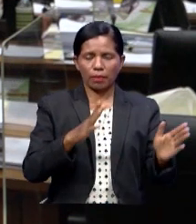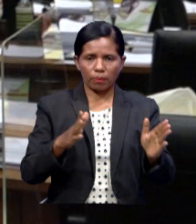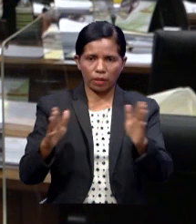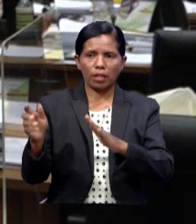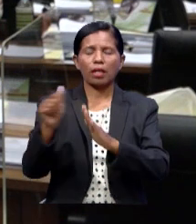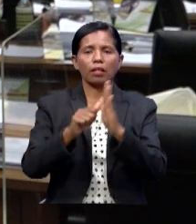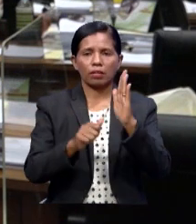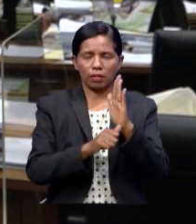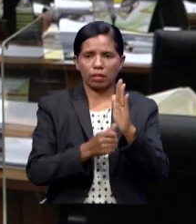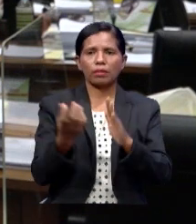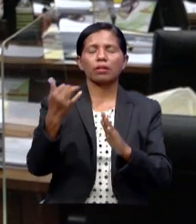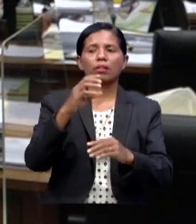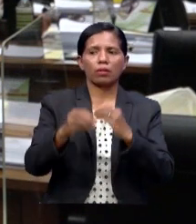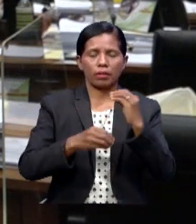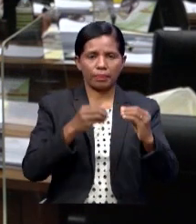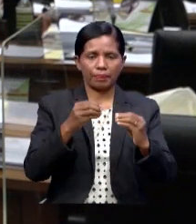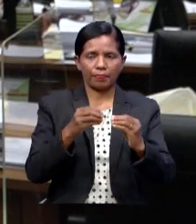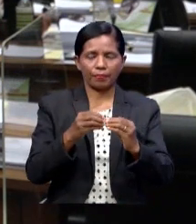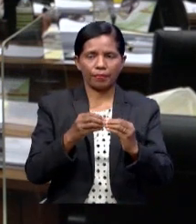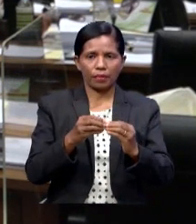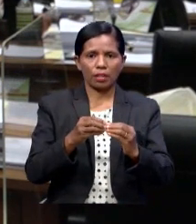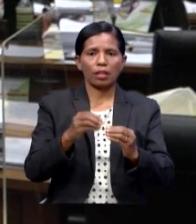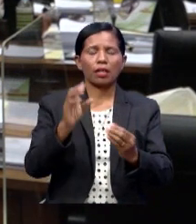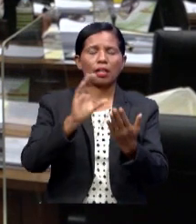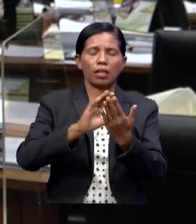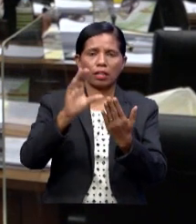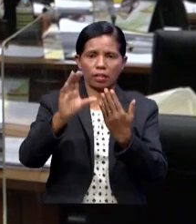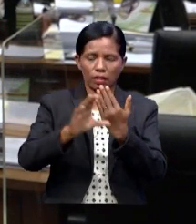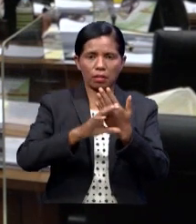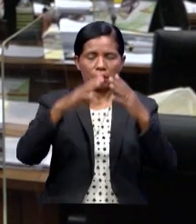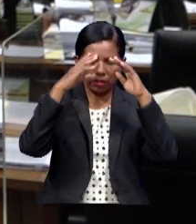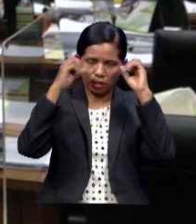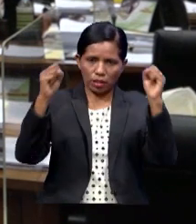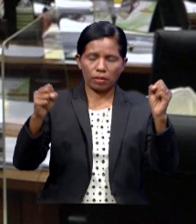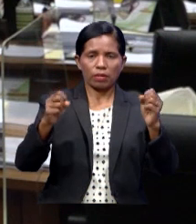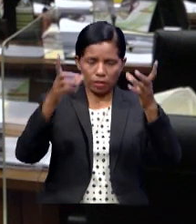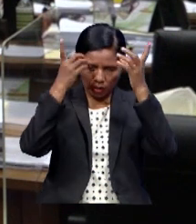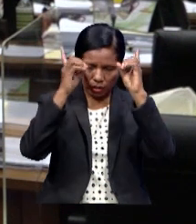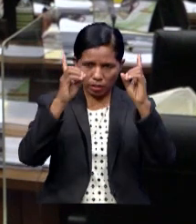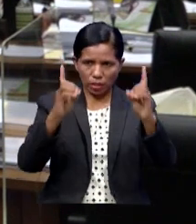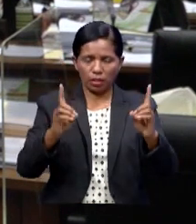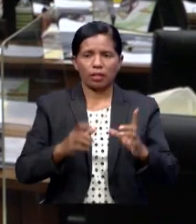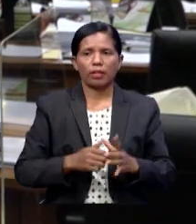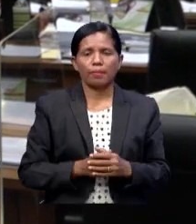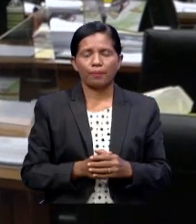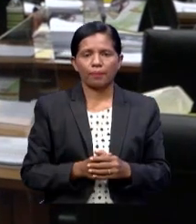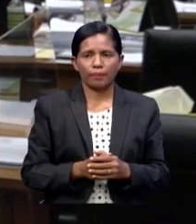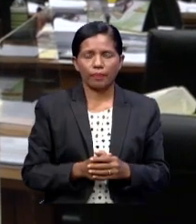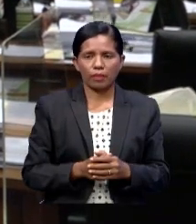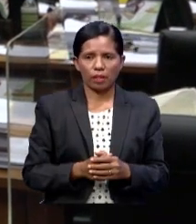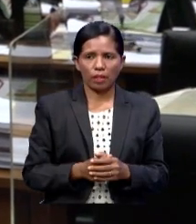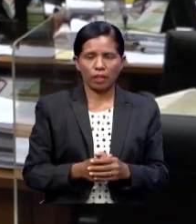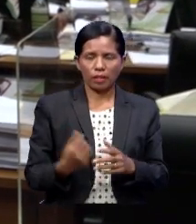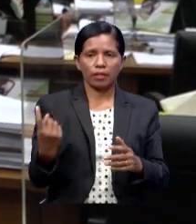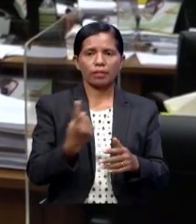ao calendário presidente nem de decreto né lá sofre alteração só